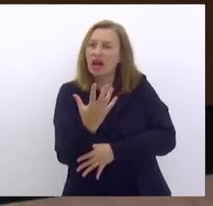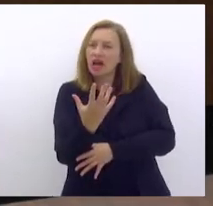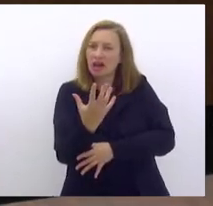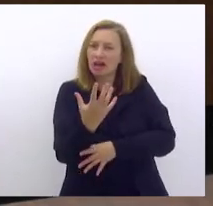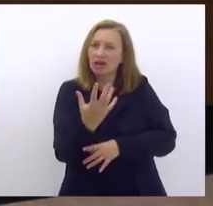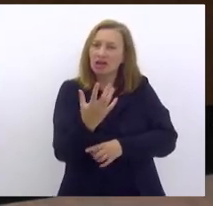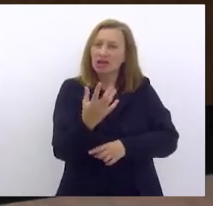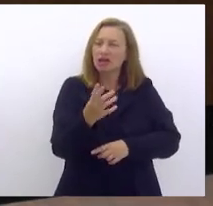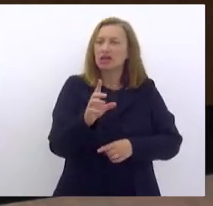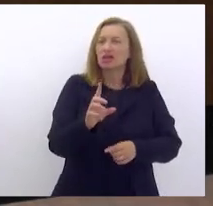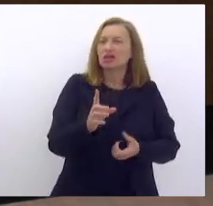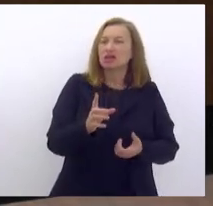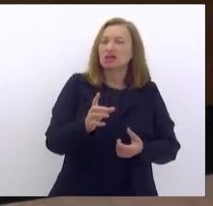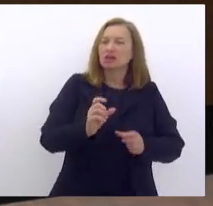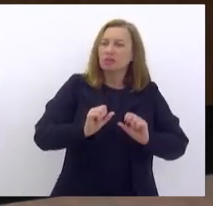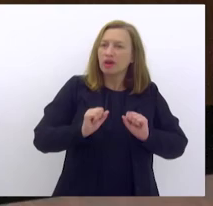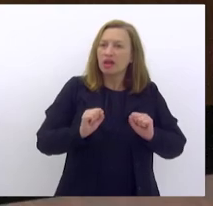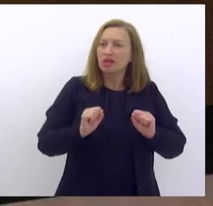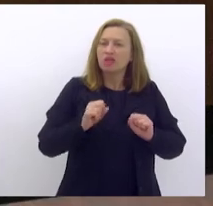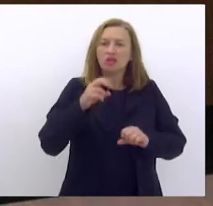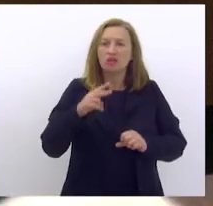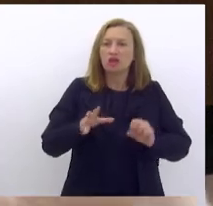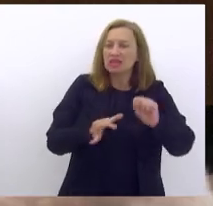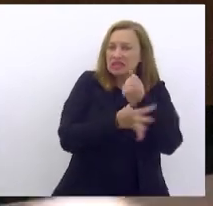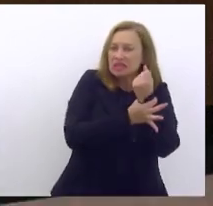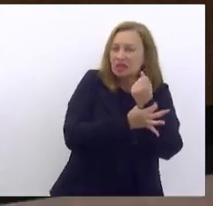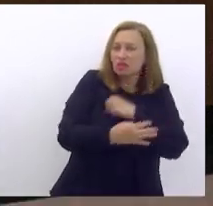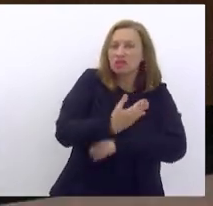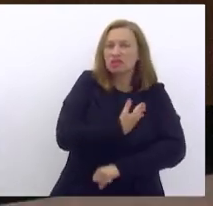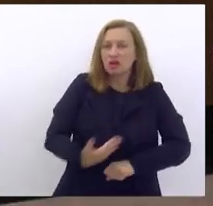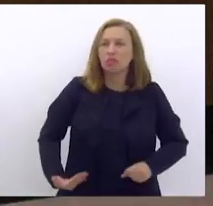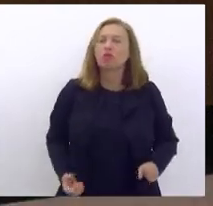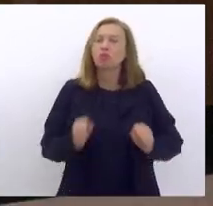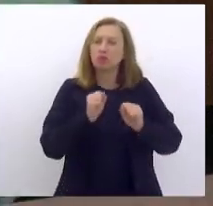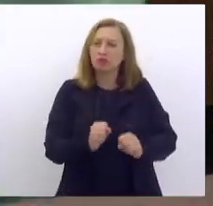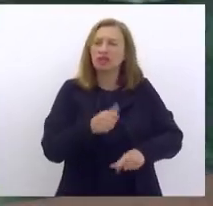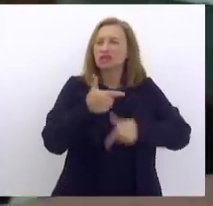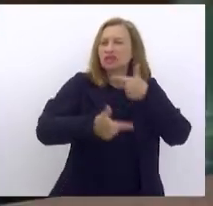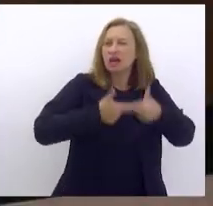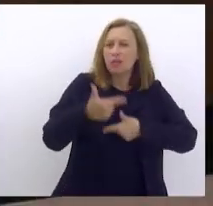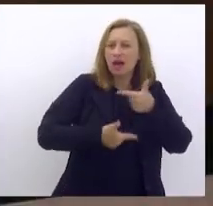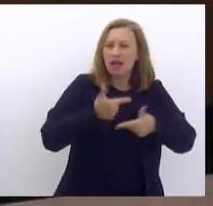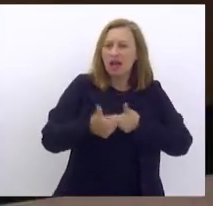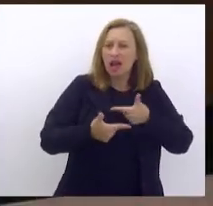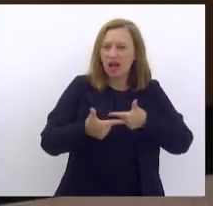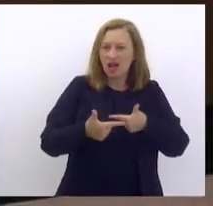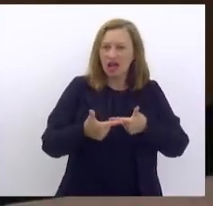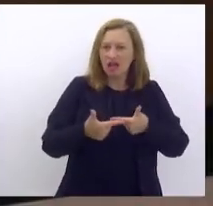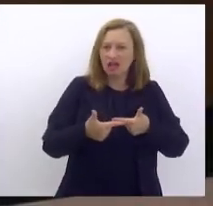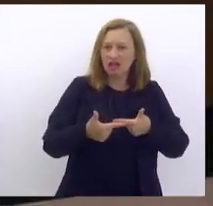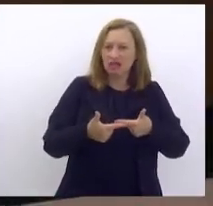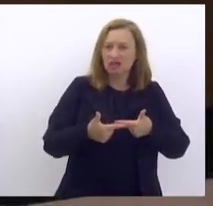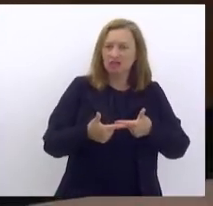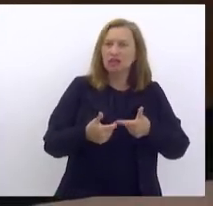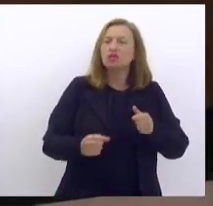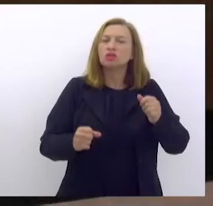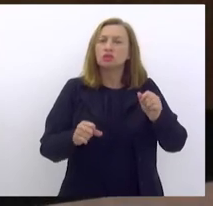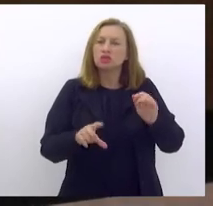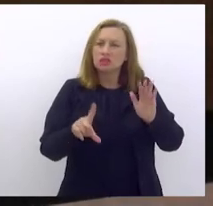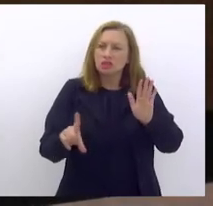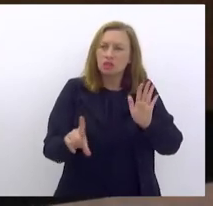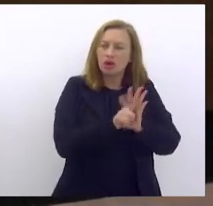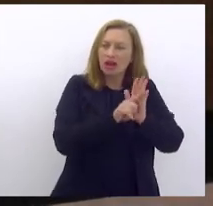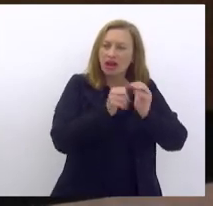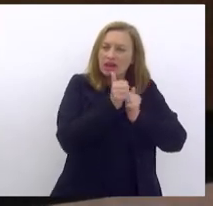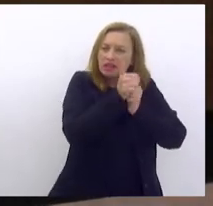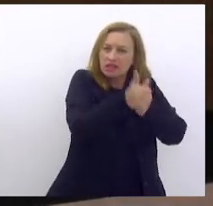para, inclusive, as forças de segurança poderem executar sua tarefa à luz de uma legislação